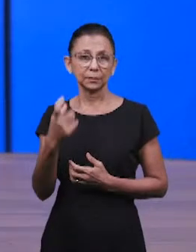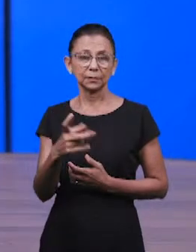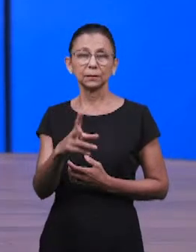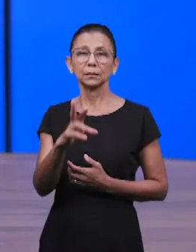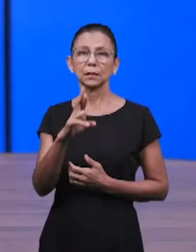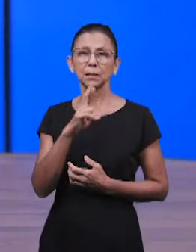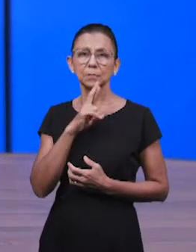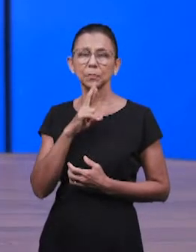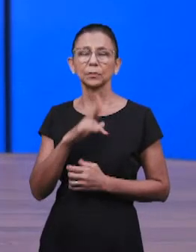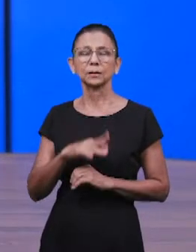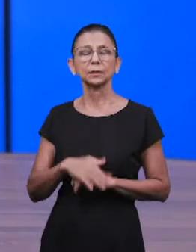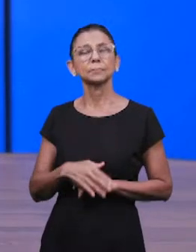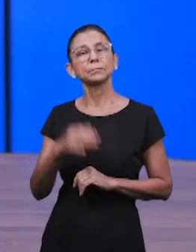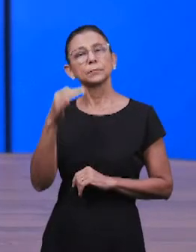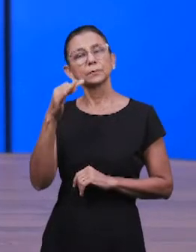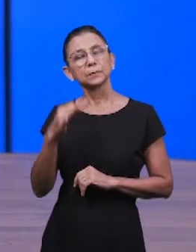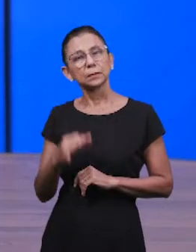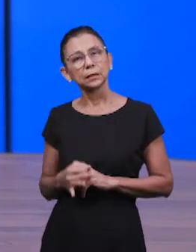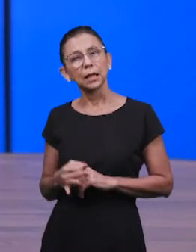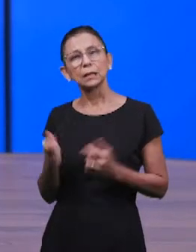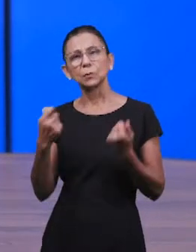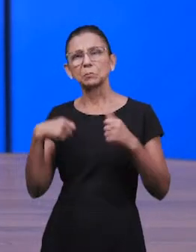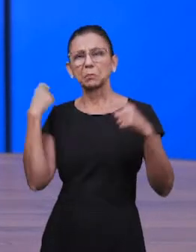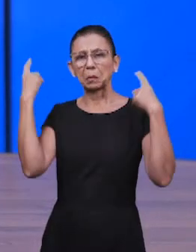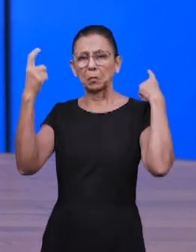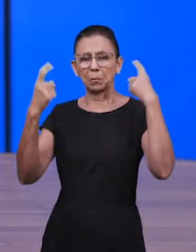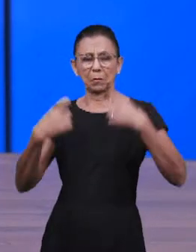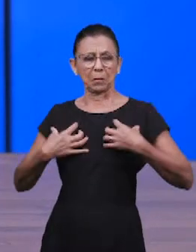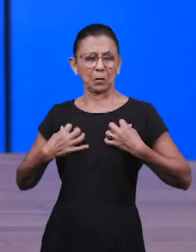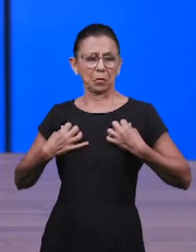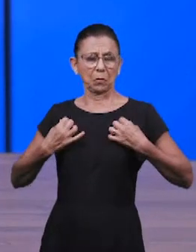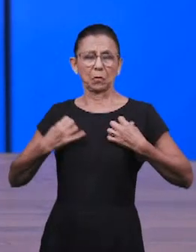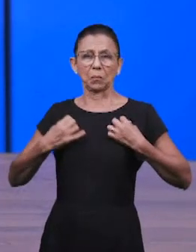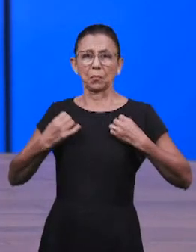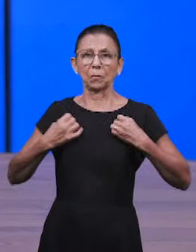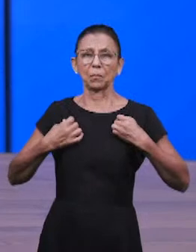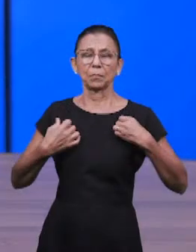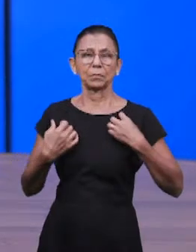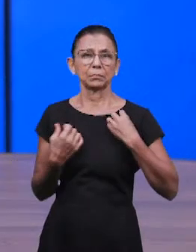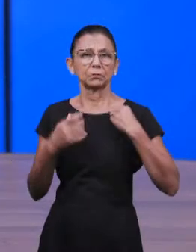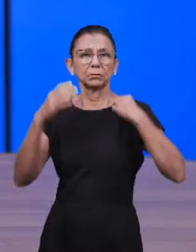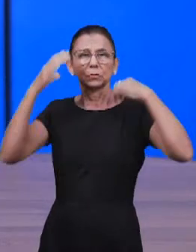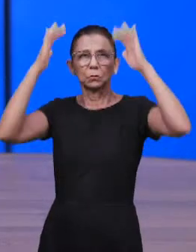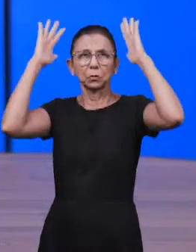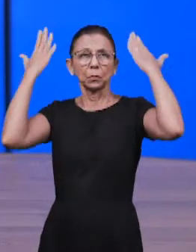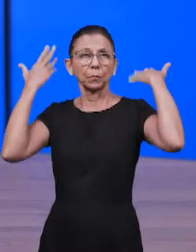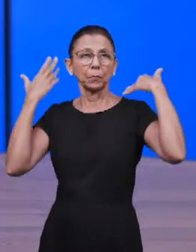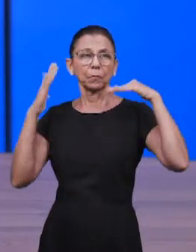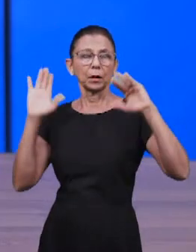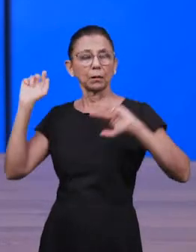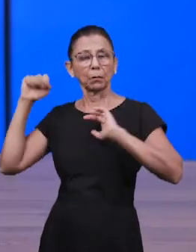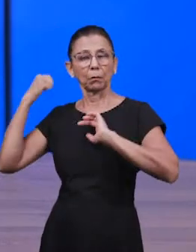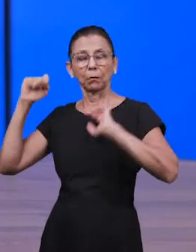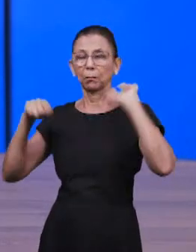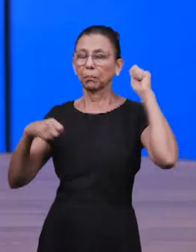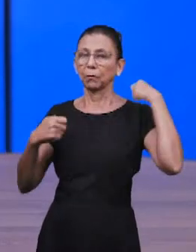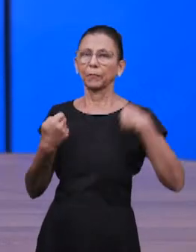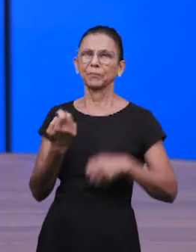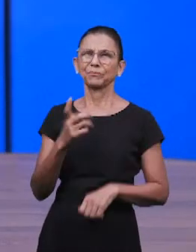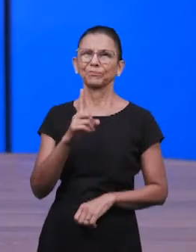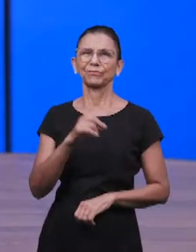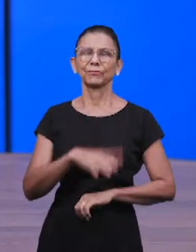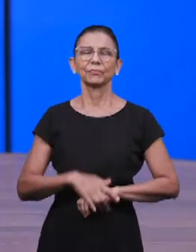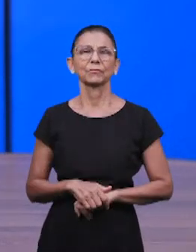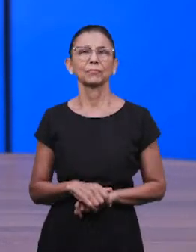exatamente isso. Então, prestem bem atenção nesse aspecto, né, para gravar os próximos vídeos.